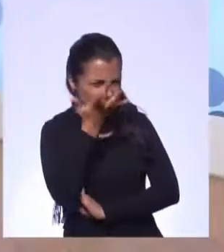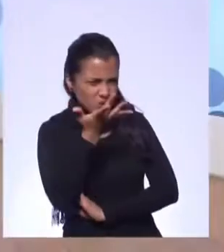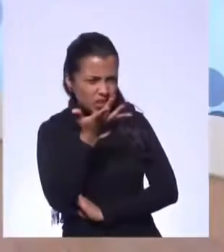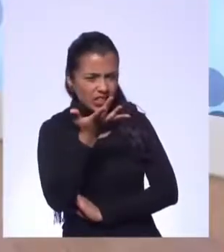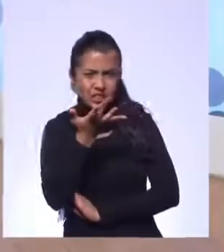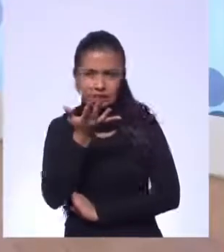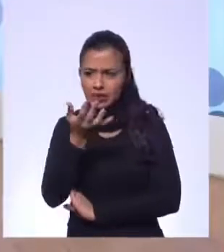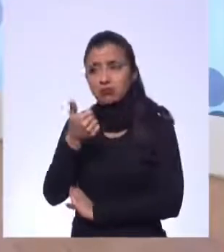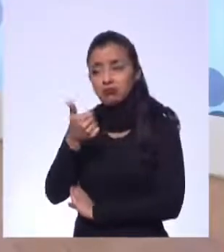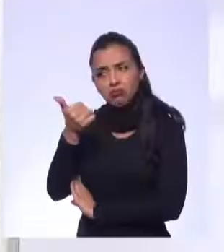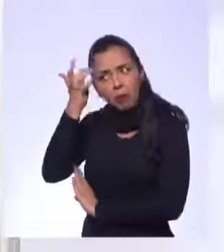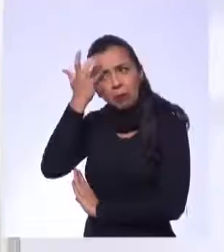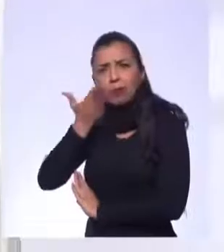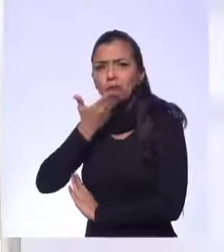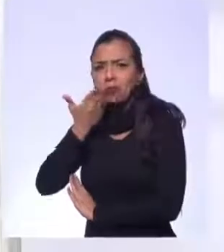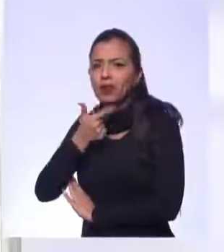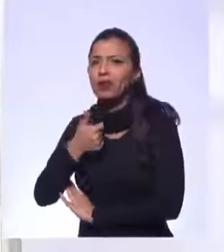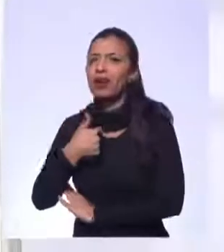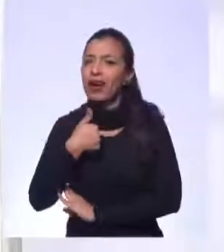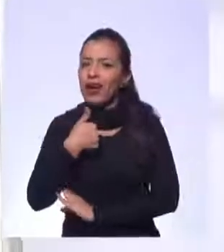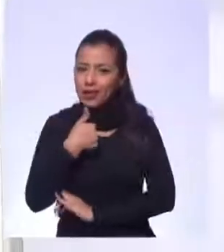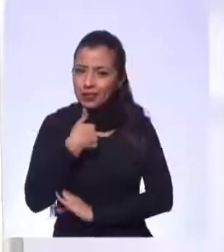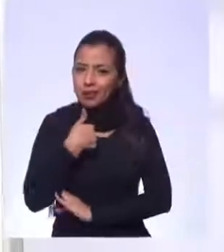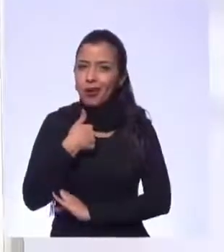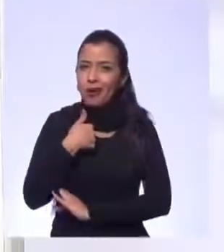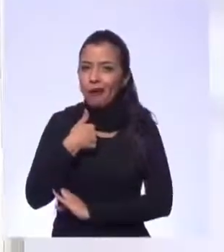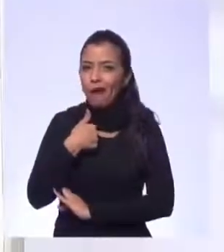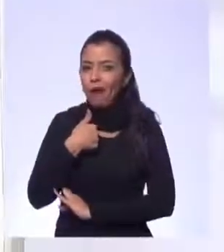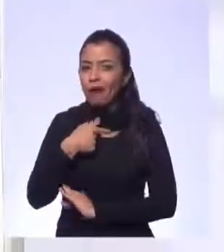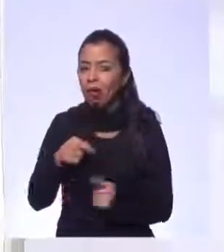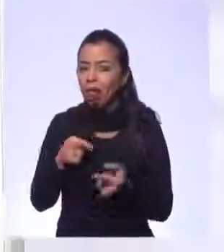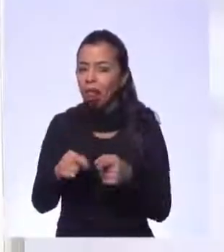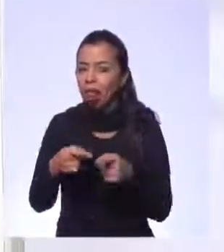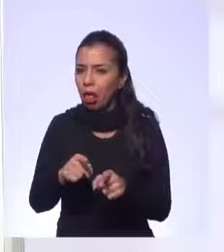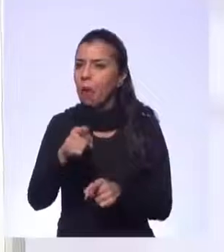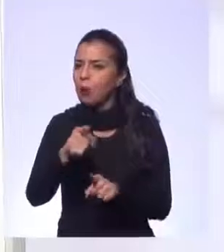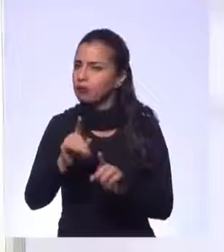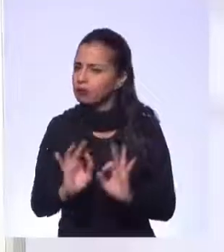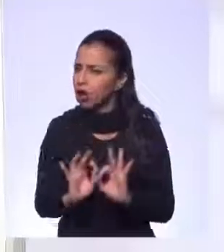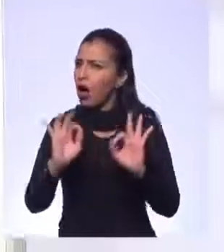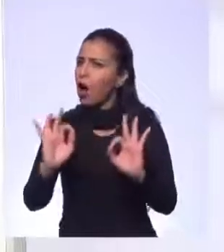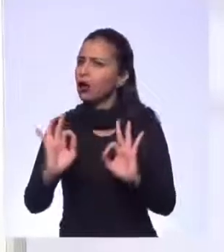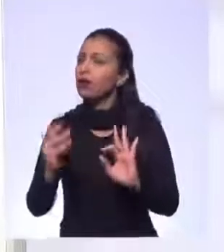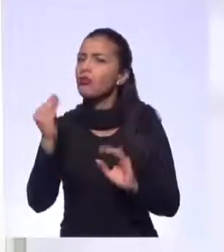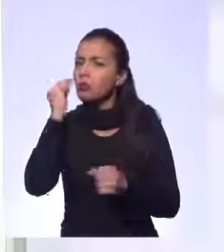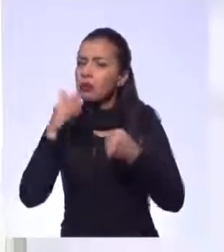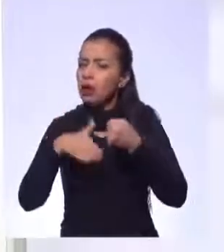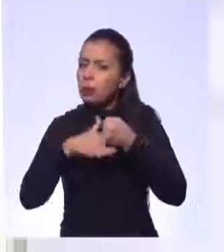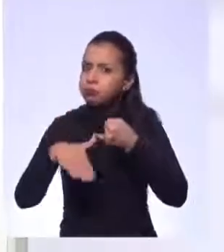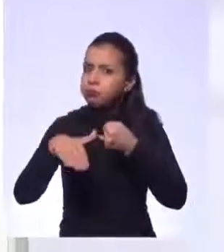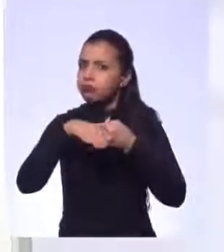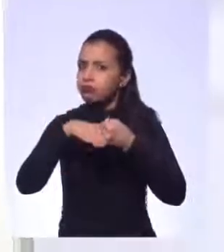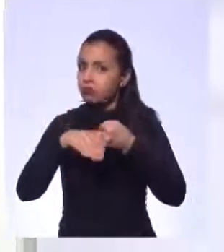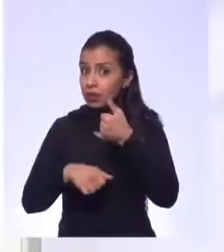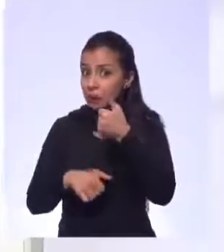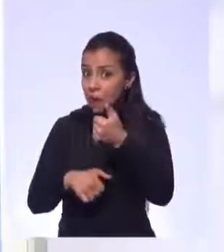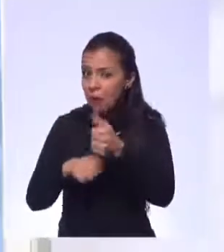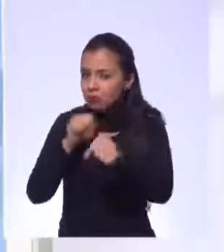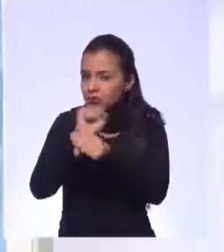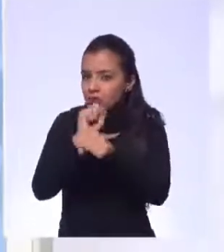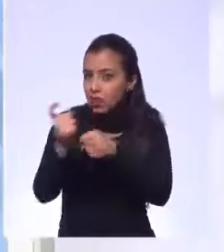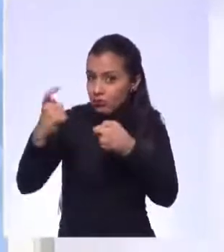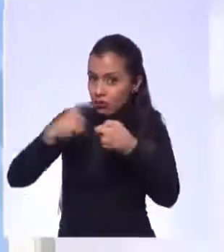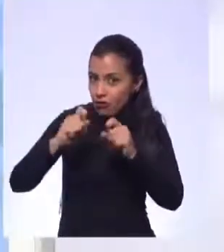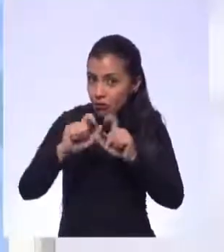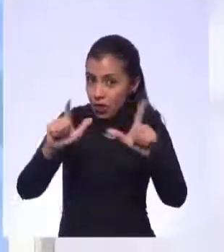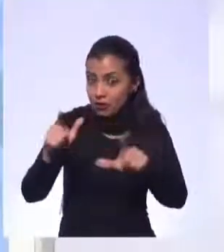Né? Ó, tô ficando ruinzinha com vocês, porque vocês já estão ótimos, nós vamos pular de nível aí, tá bom? Então, a gente se vê daqui a